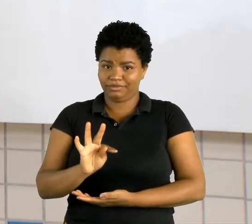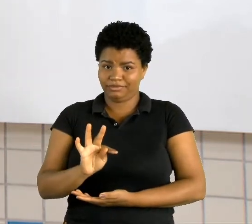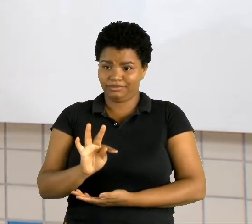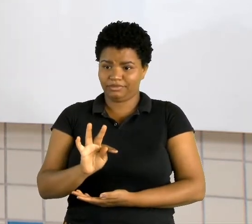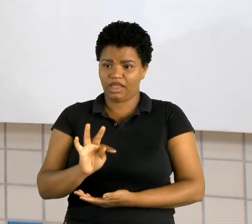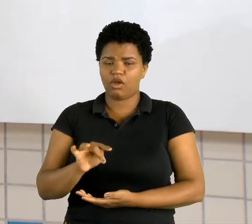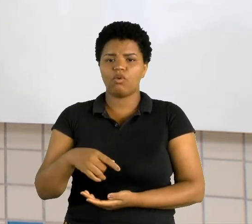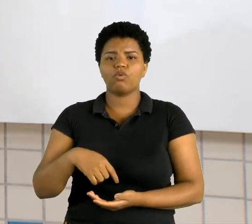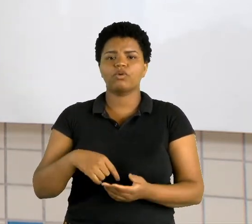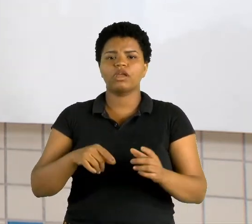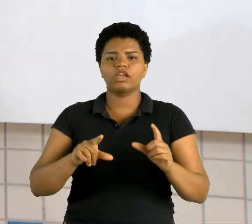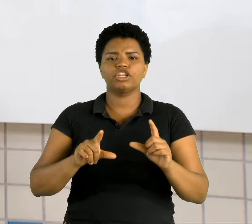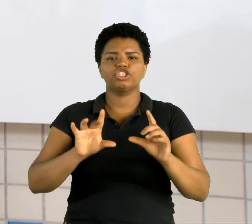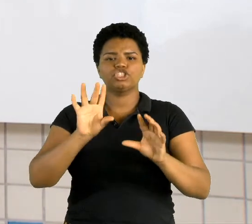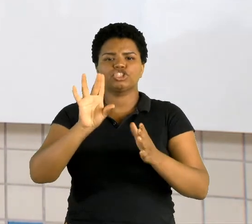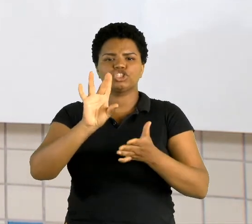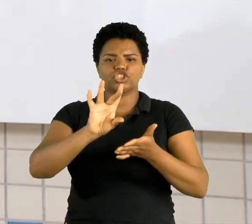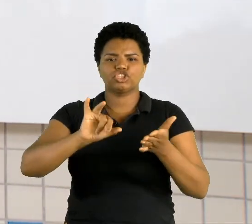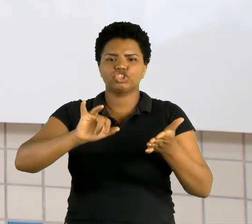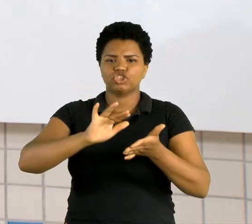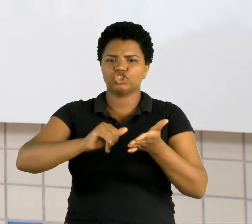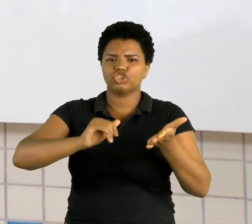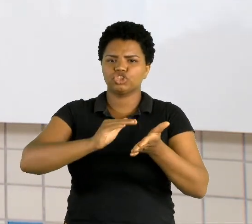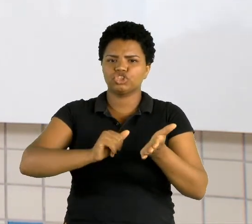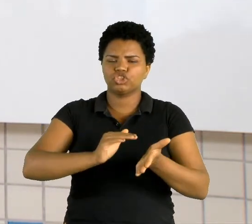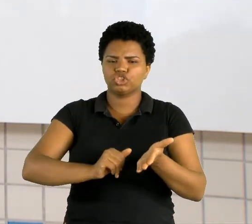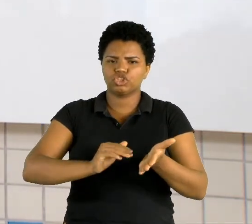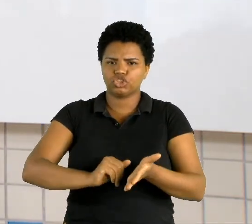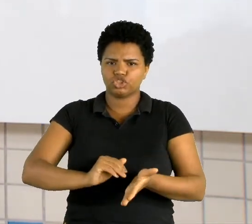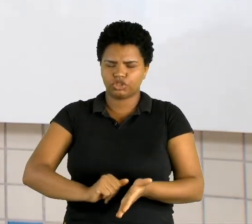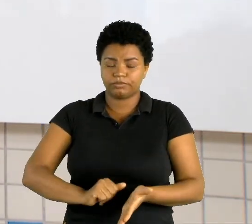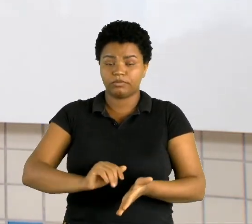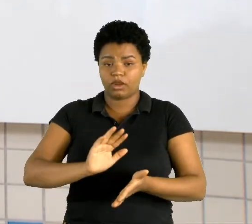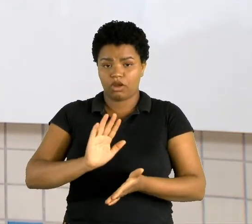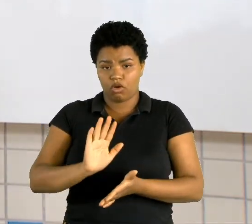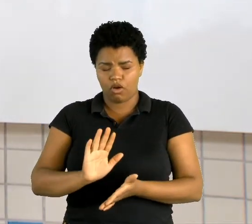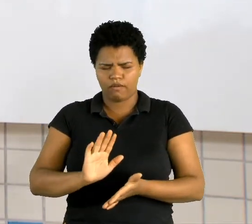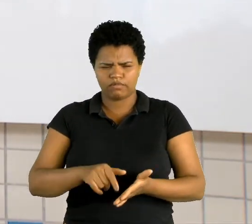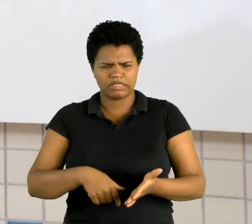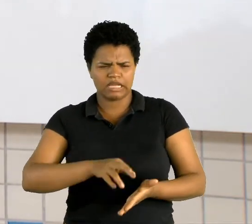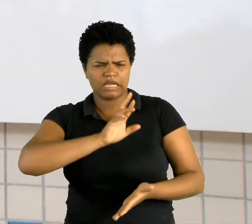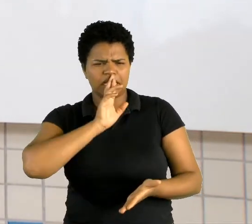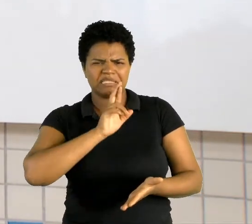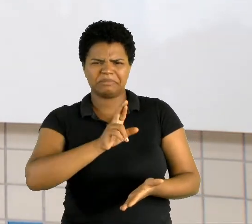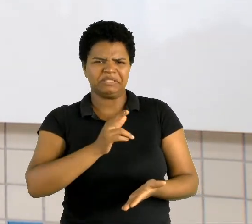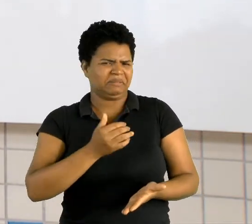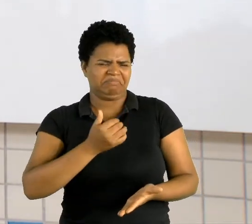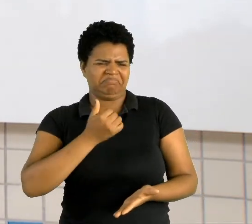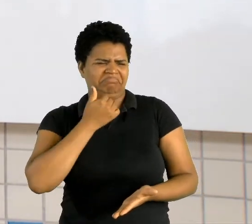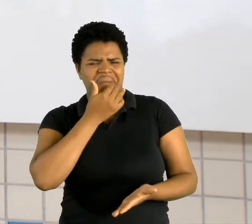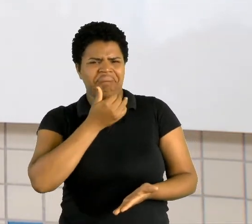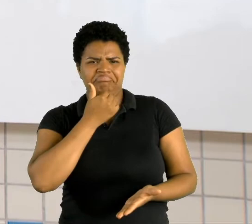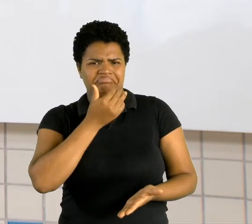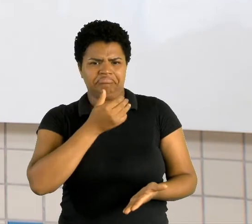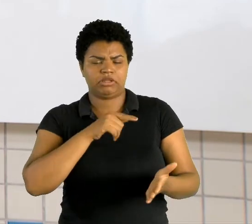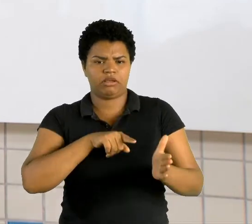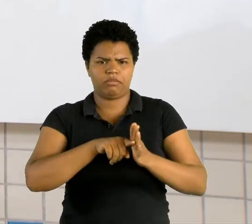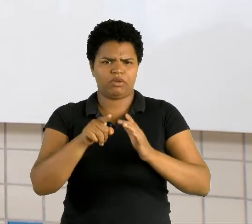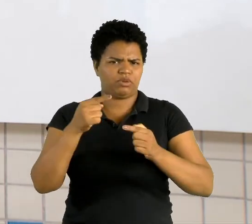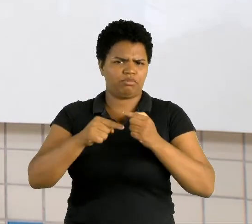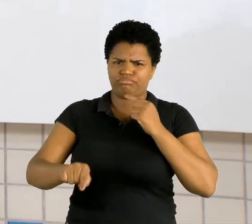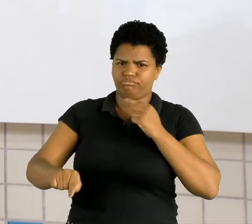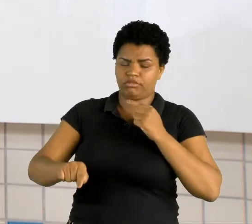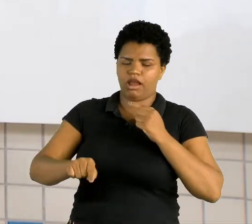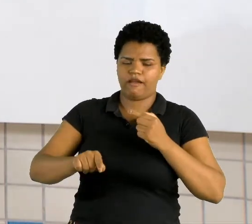Eliminação, certo? Você vai pegar ali aquela resposta que não tem nada a ver com a pergunta e você já